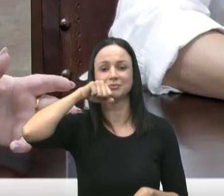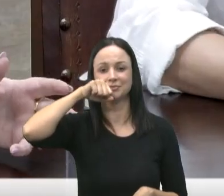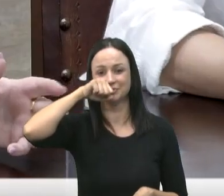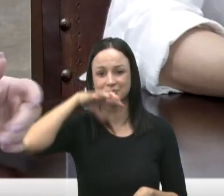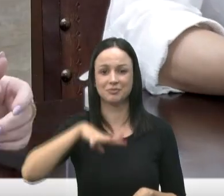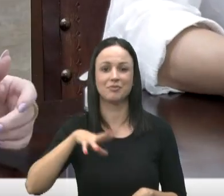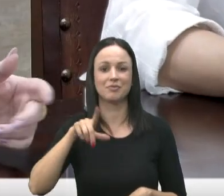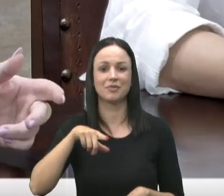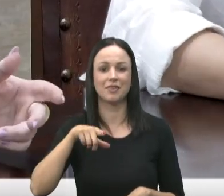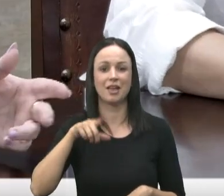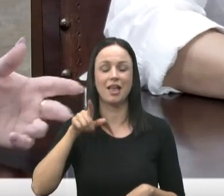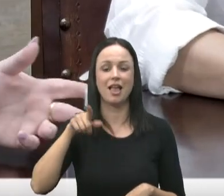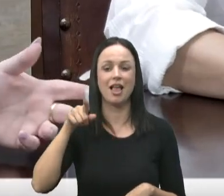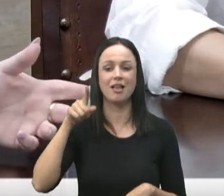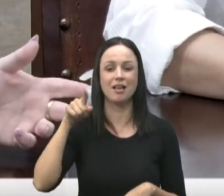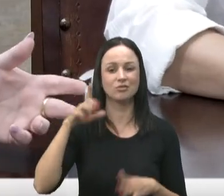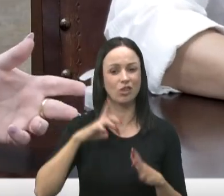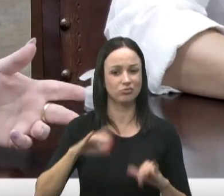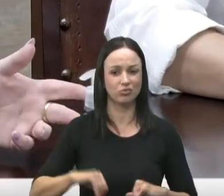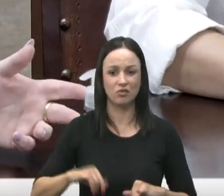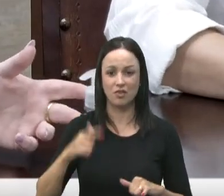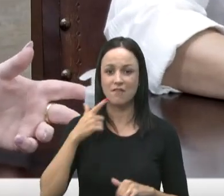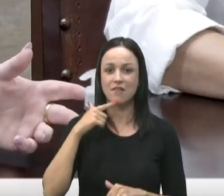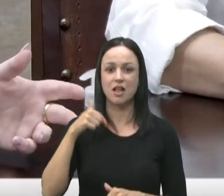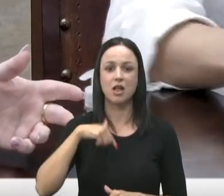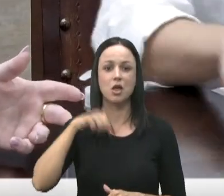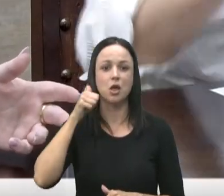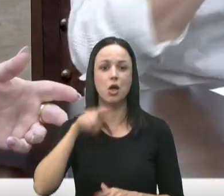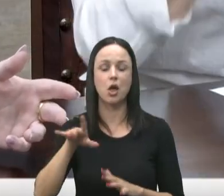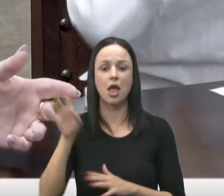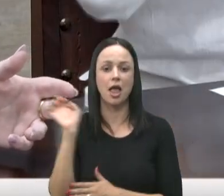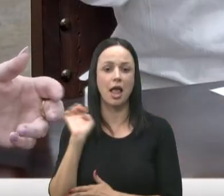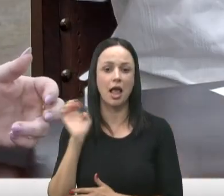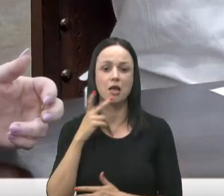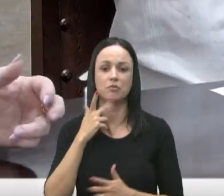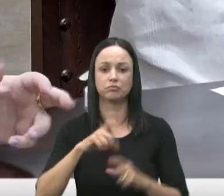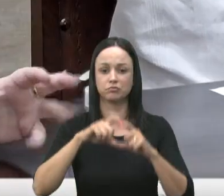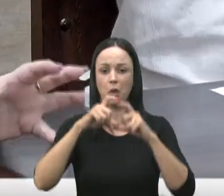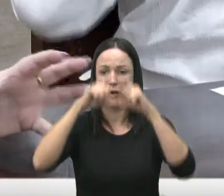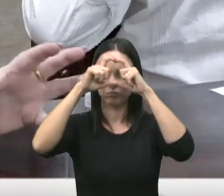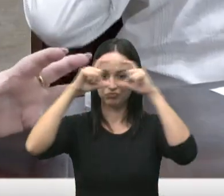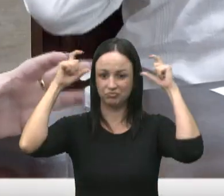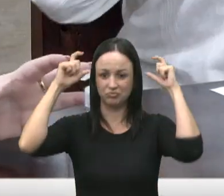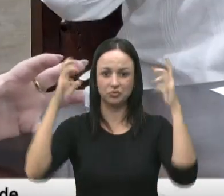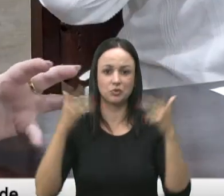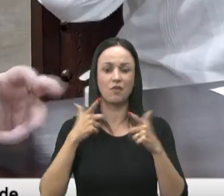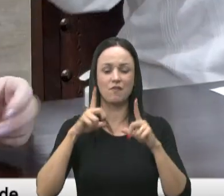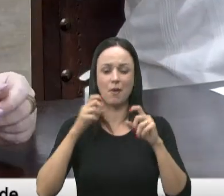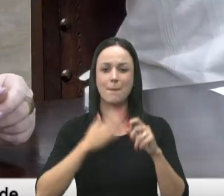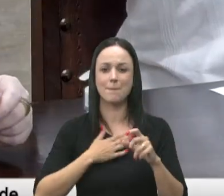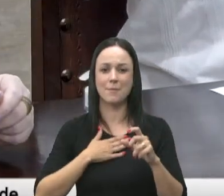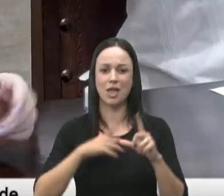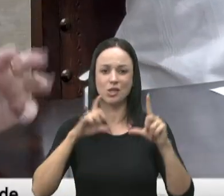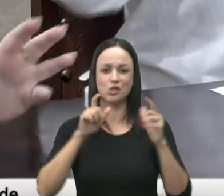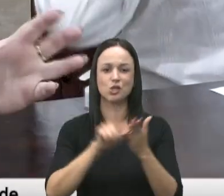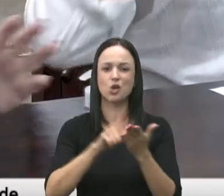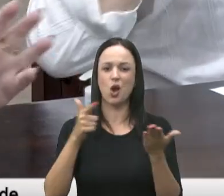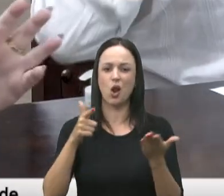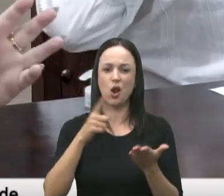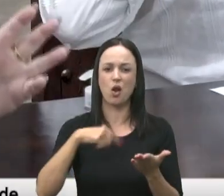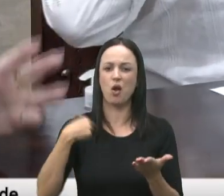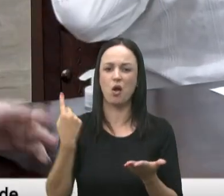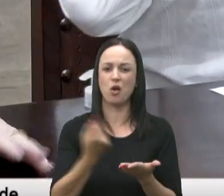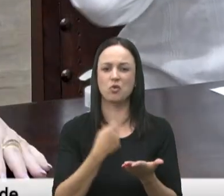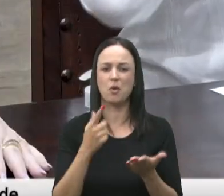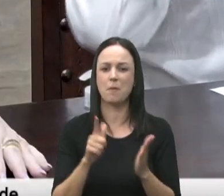acho isso um rótulo maravilhoso. Né? Um dia puseram uma foto minha num jornalzinho que circulou aí,